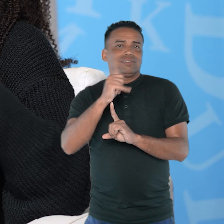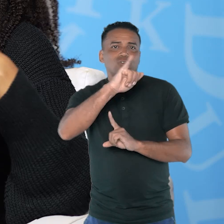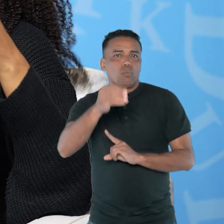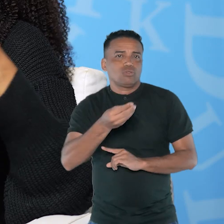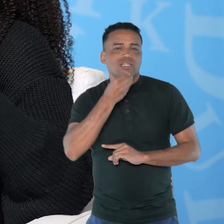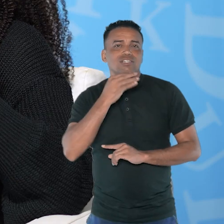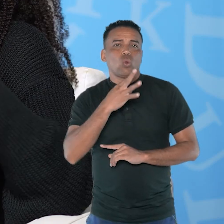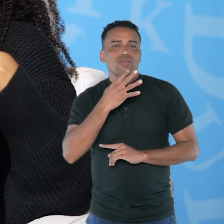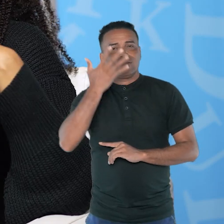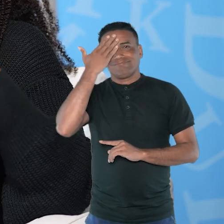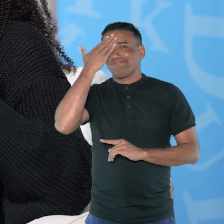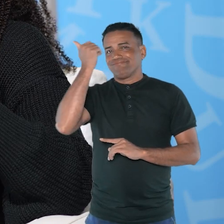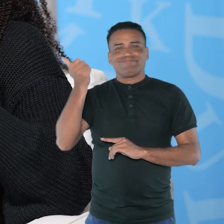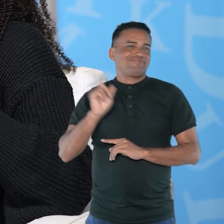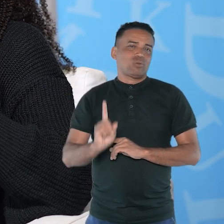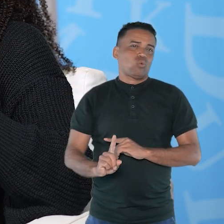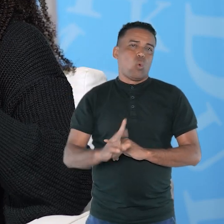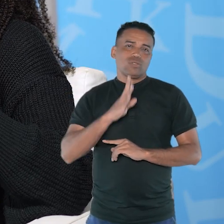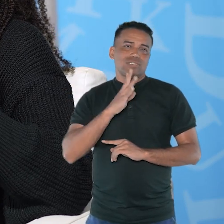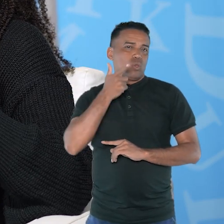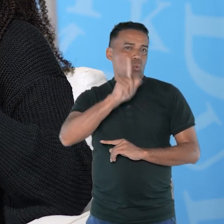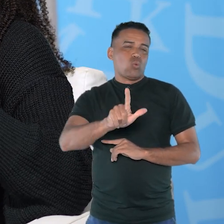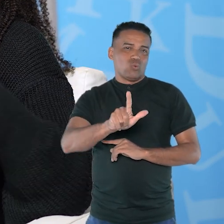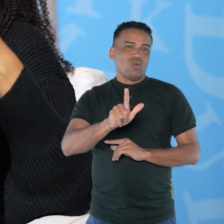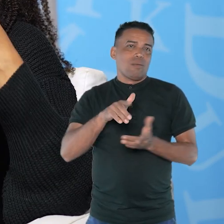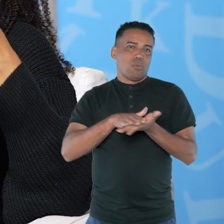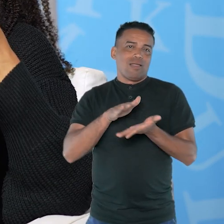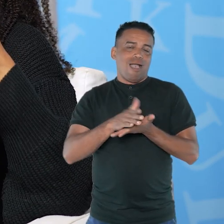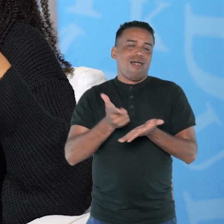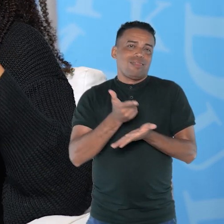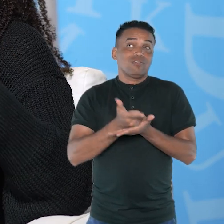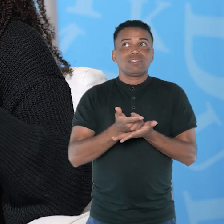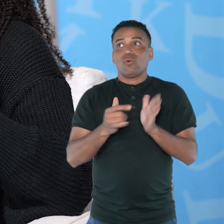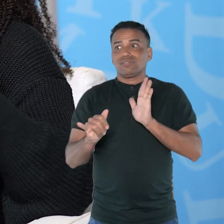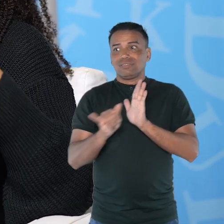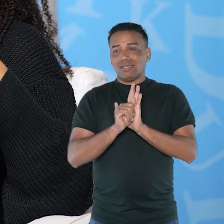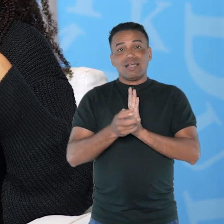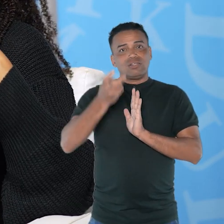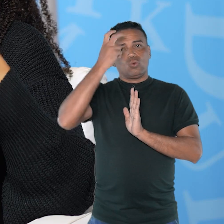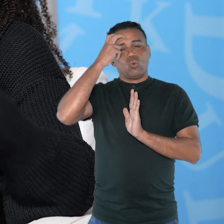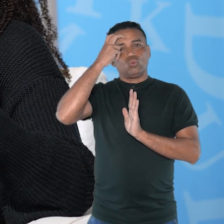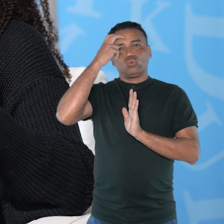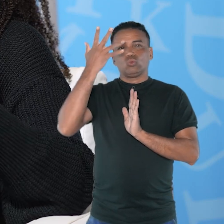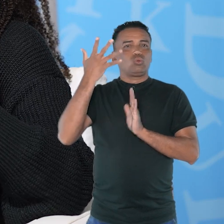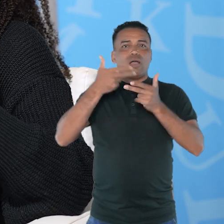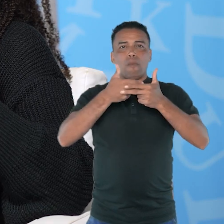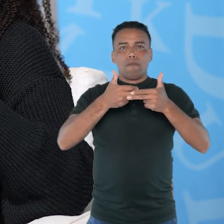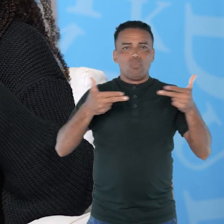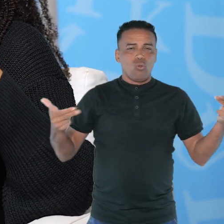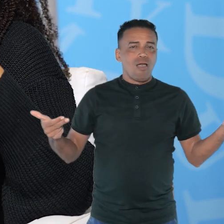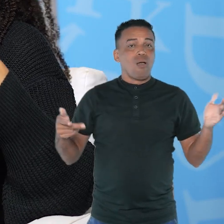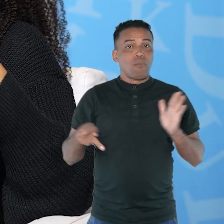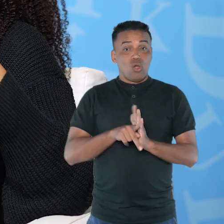de conhecer. Então, esse cenário em que a gente tem a oportunidade de dar a ver dessa identidade nossa cultural de uma maneira mais plural, a partir